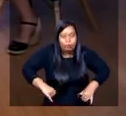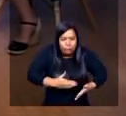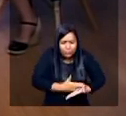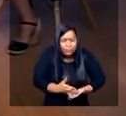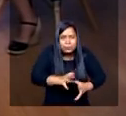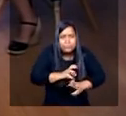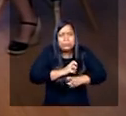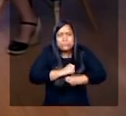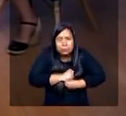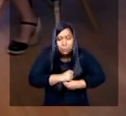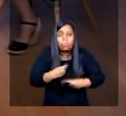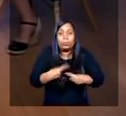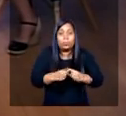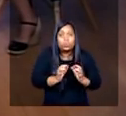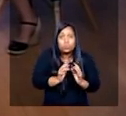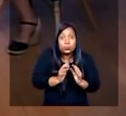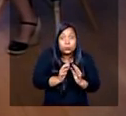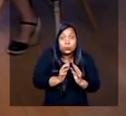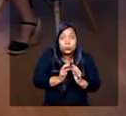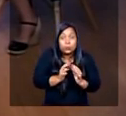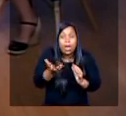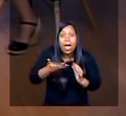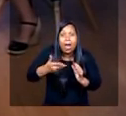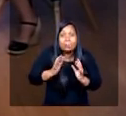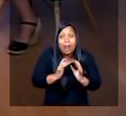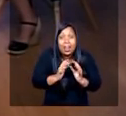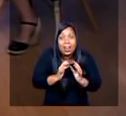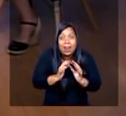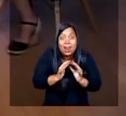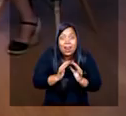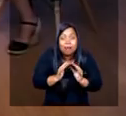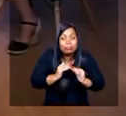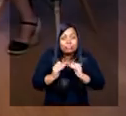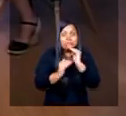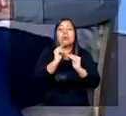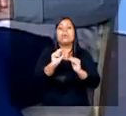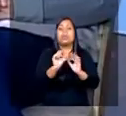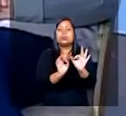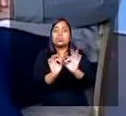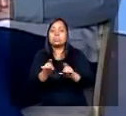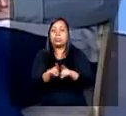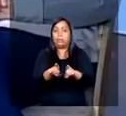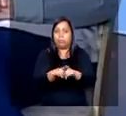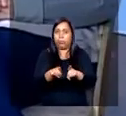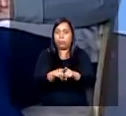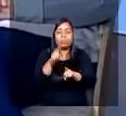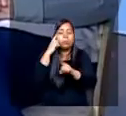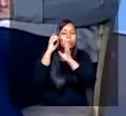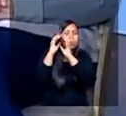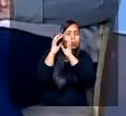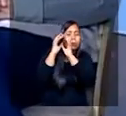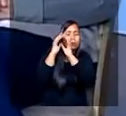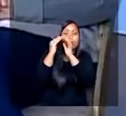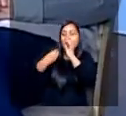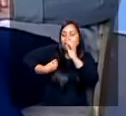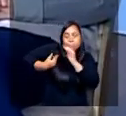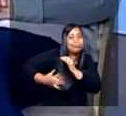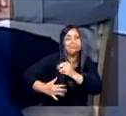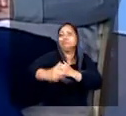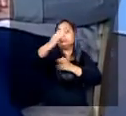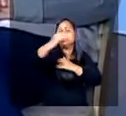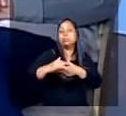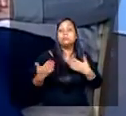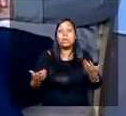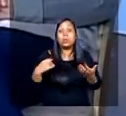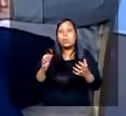inicial, porque os neurônios estão muito acelerados para crescer e se organizar, que essa organização vai para o resto da vida. Então, a